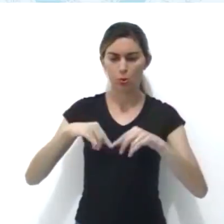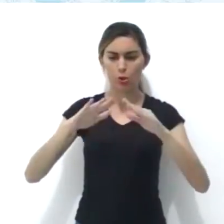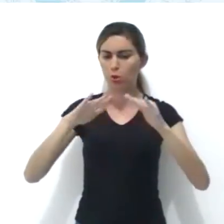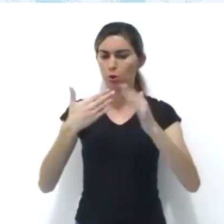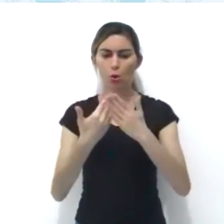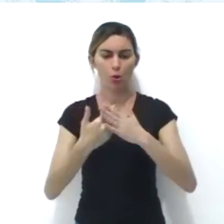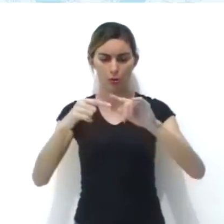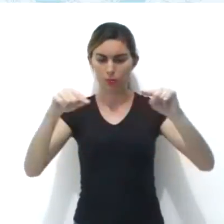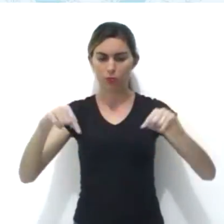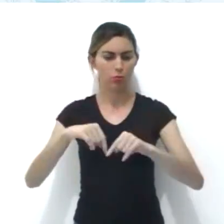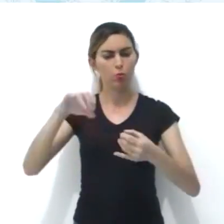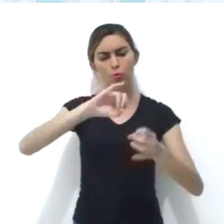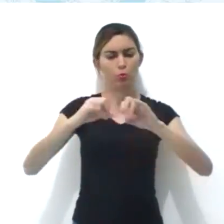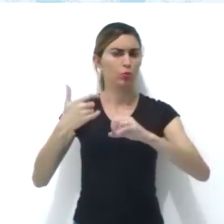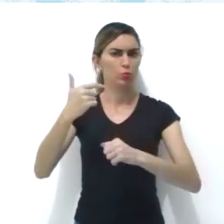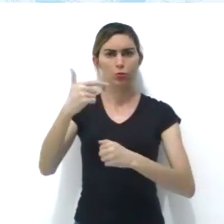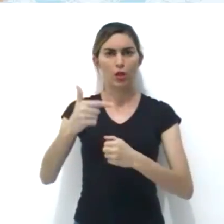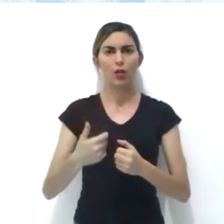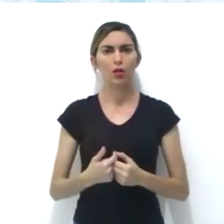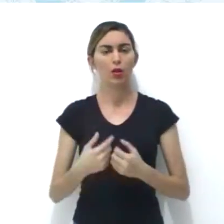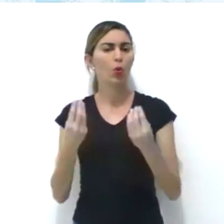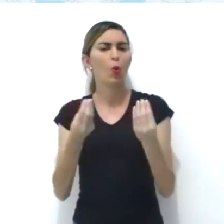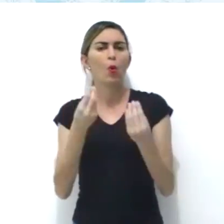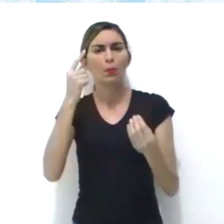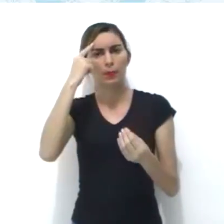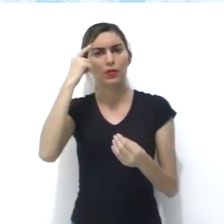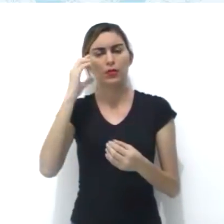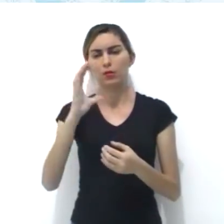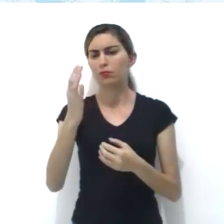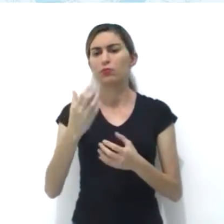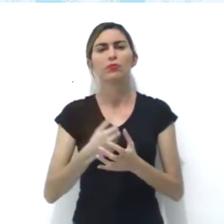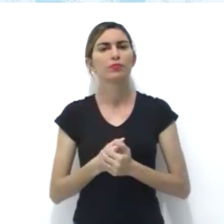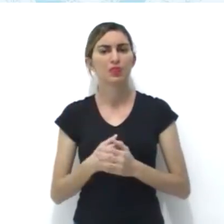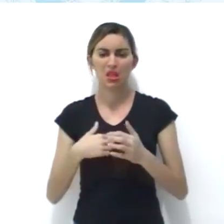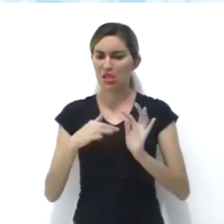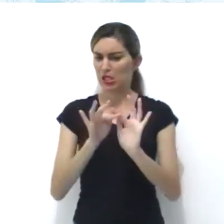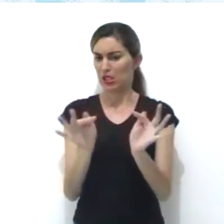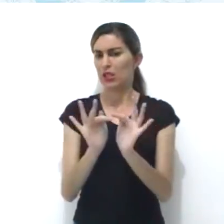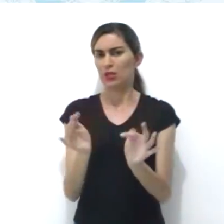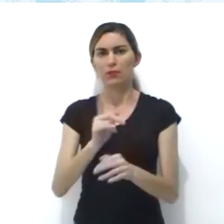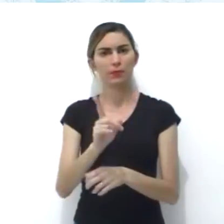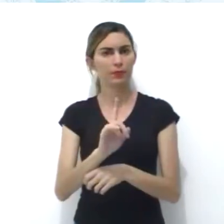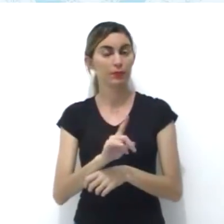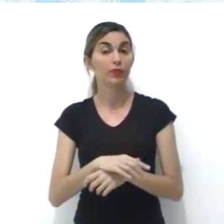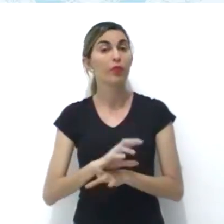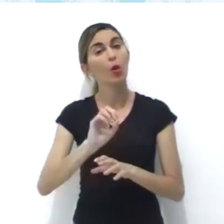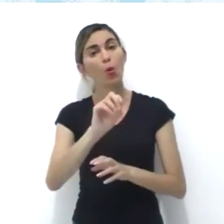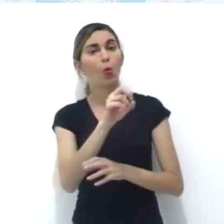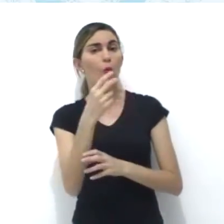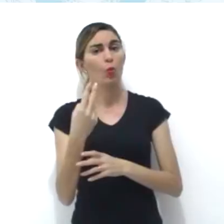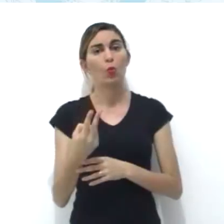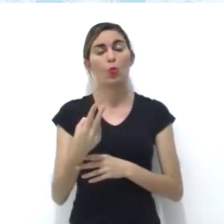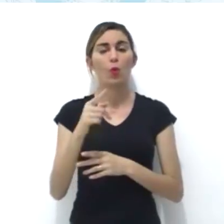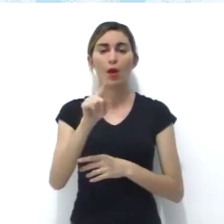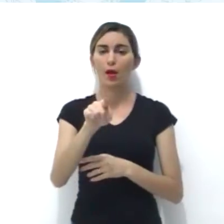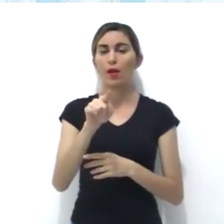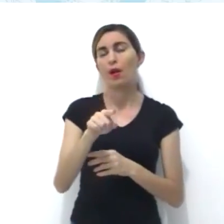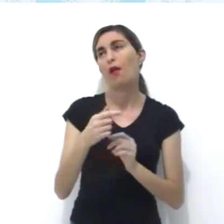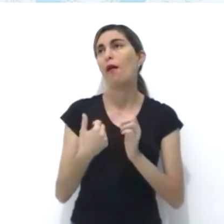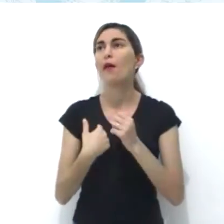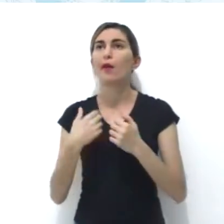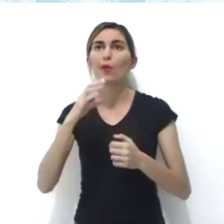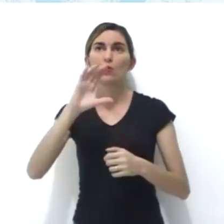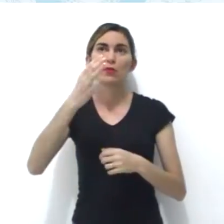laboratório, então eu não consigo pensar em ser um cientista, porque acredito que não seja tão simples assim. Ou